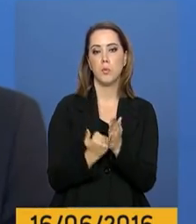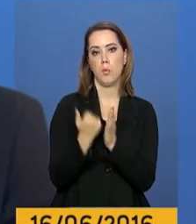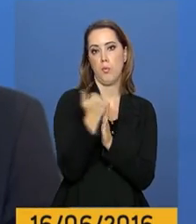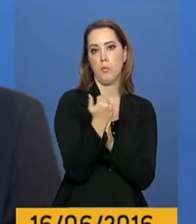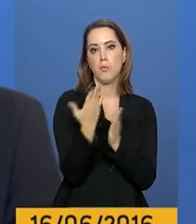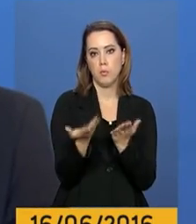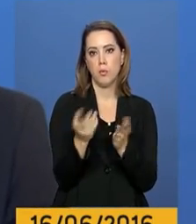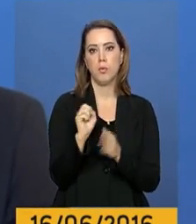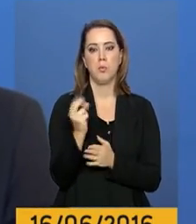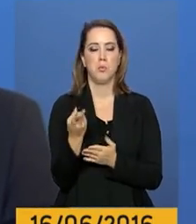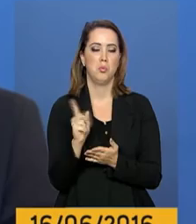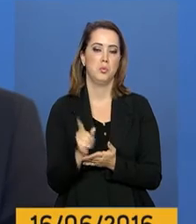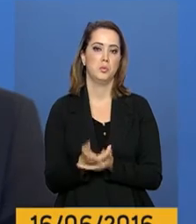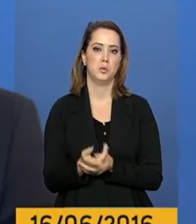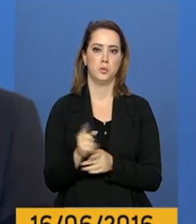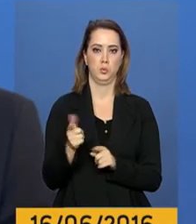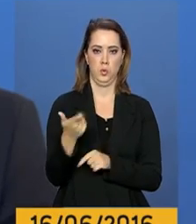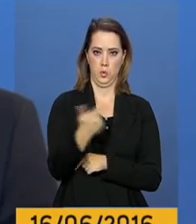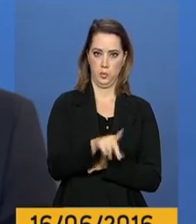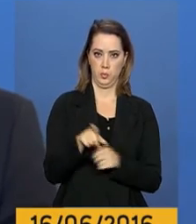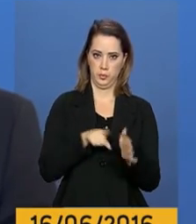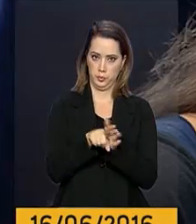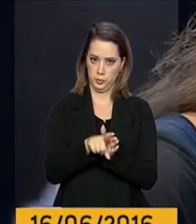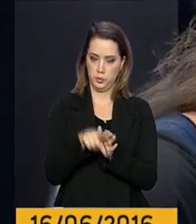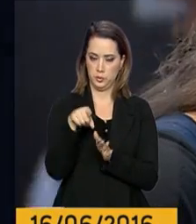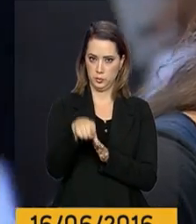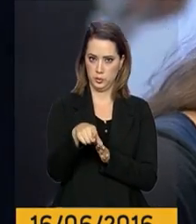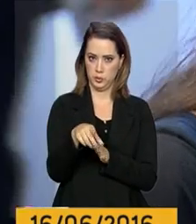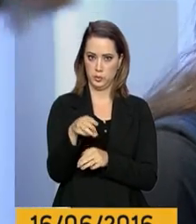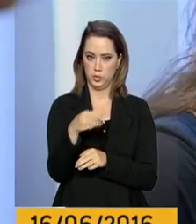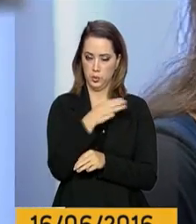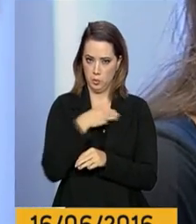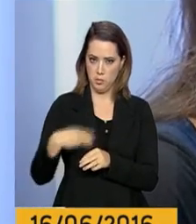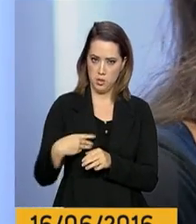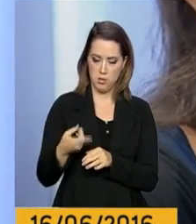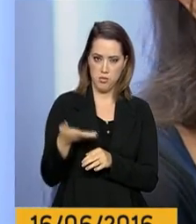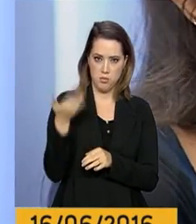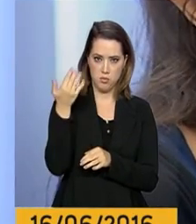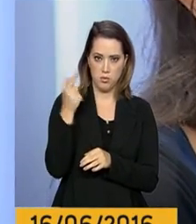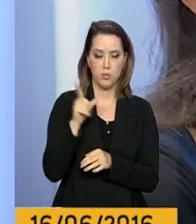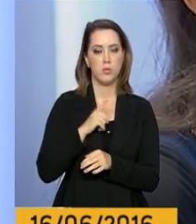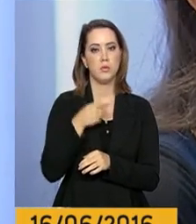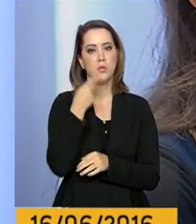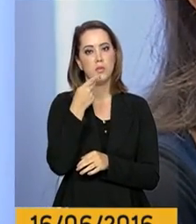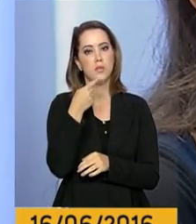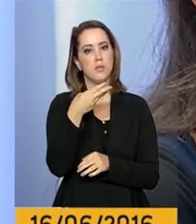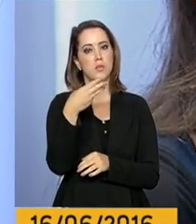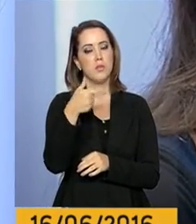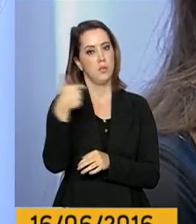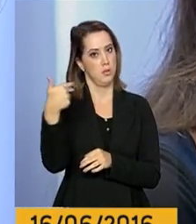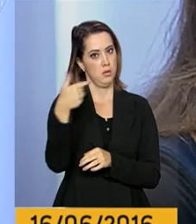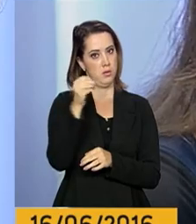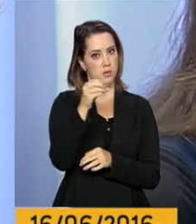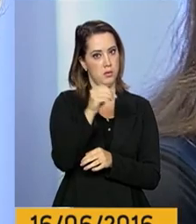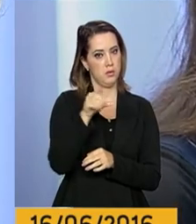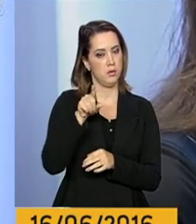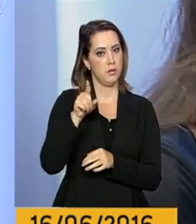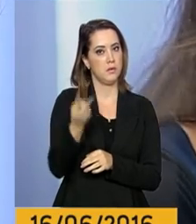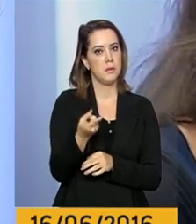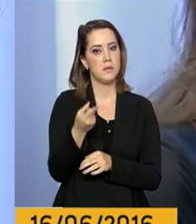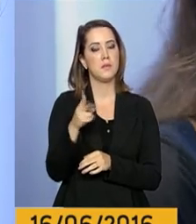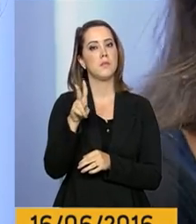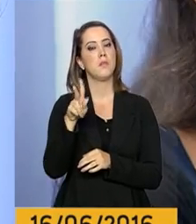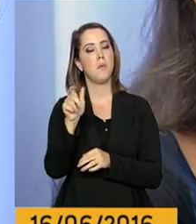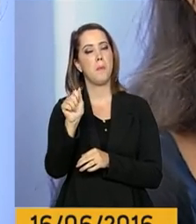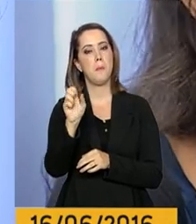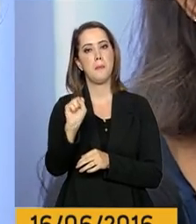outra questão é também assim, comparando, né? O Mercadante tinha falado que 100 mil vagas sobraram do primeiro processo seletivo desse ano e